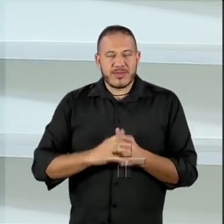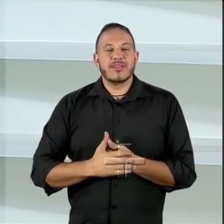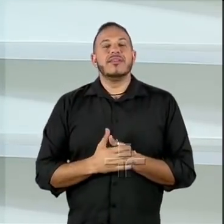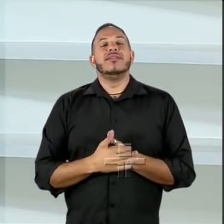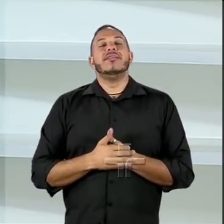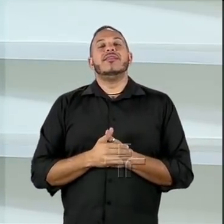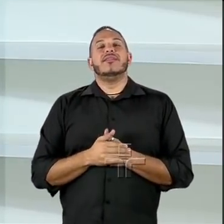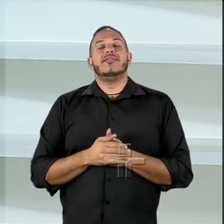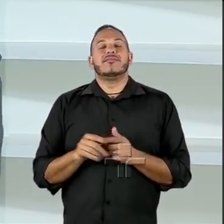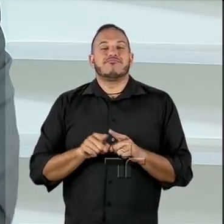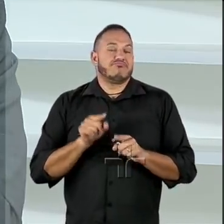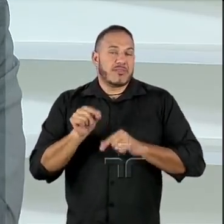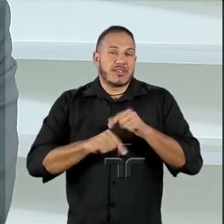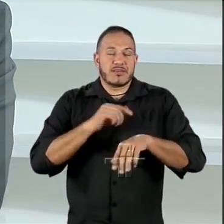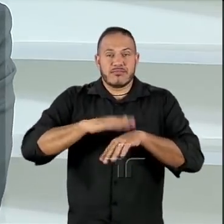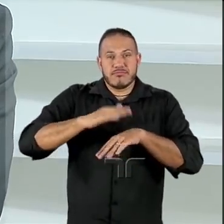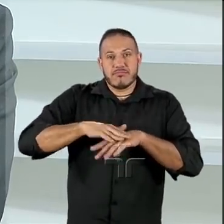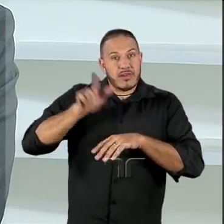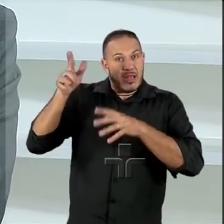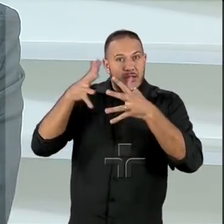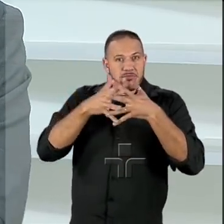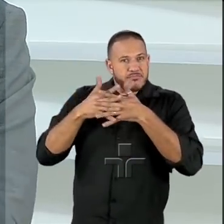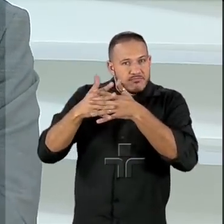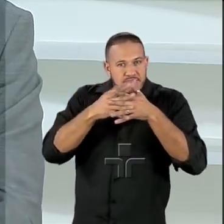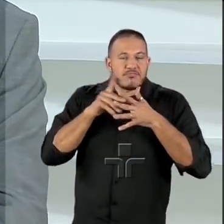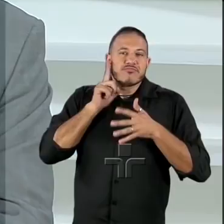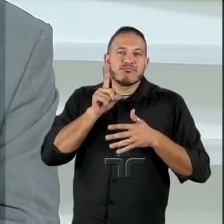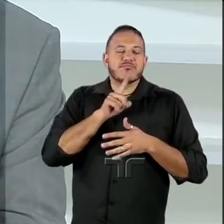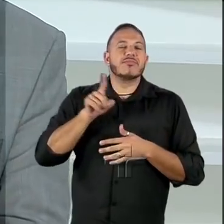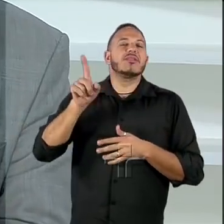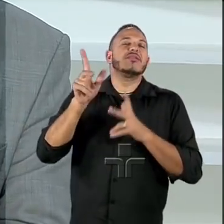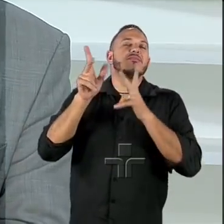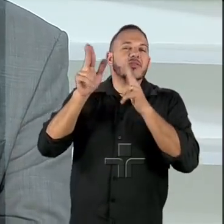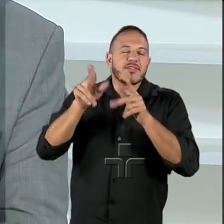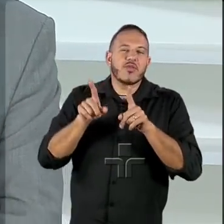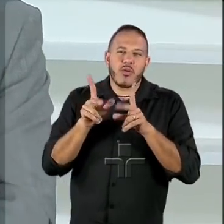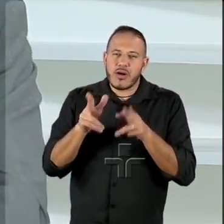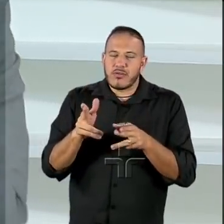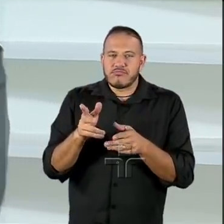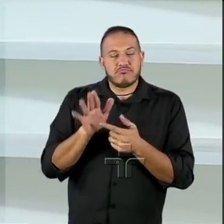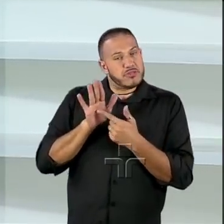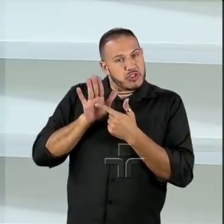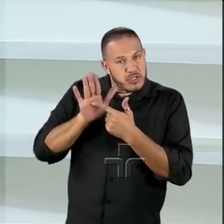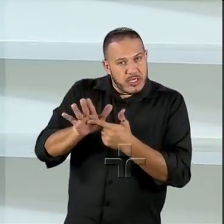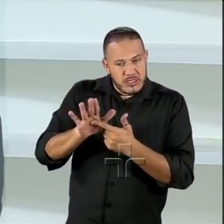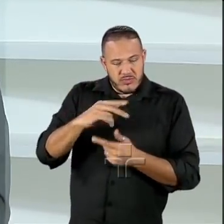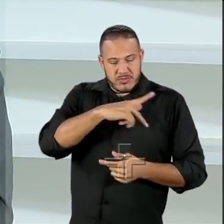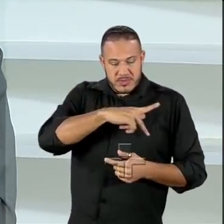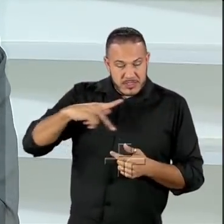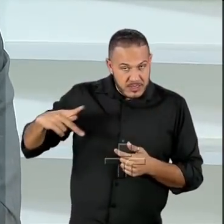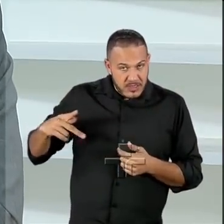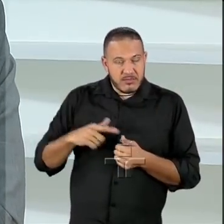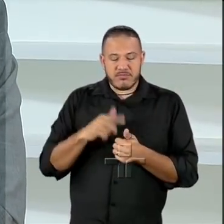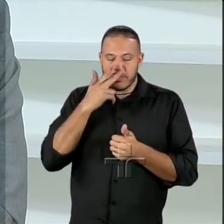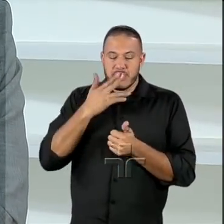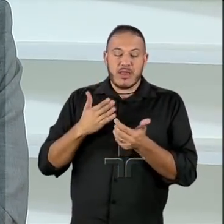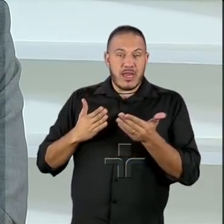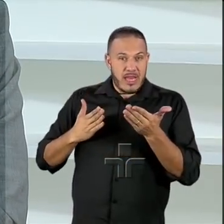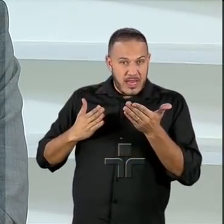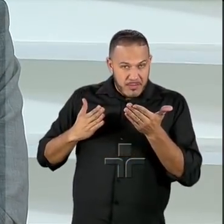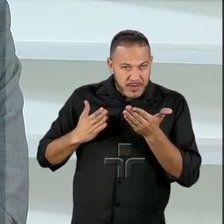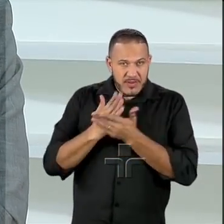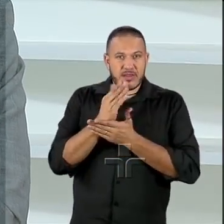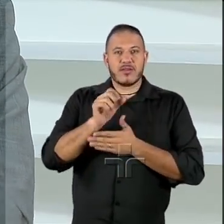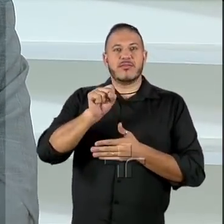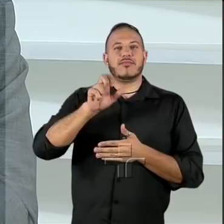Constituição Americana, que usa o mesmo critério. Indicação da presidência, aprovação pelo Senado. Critério